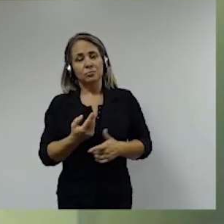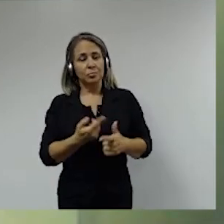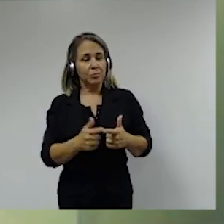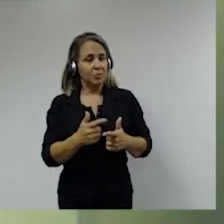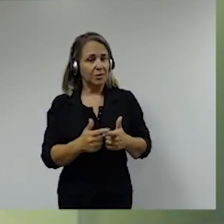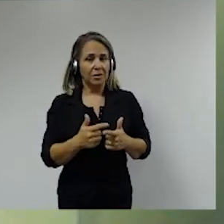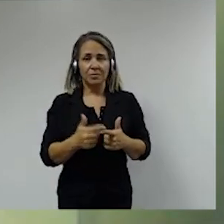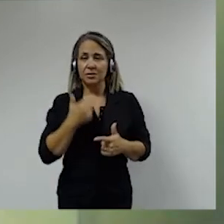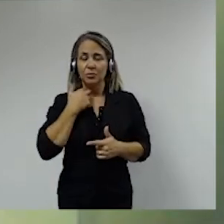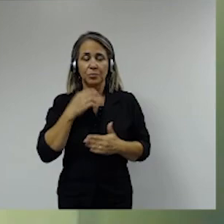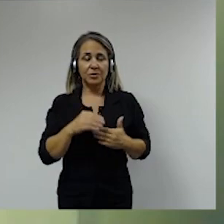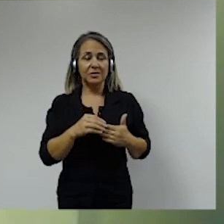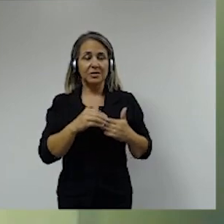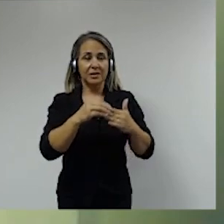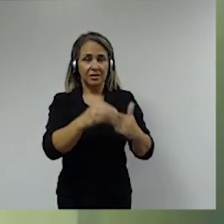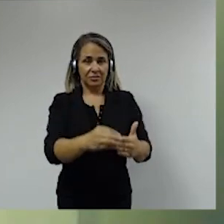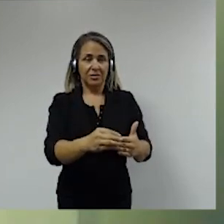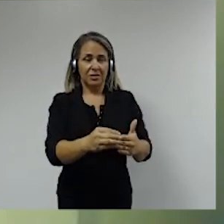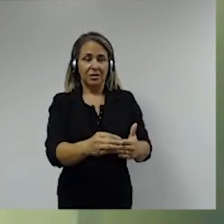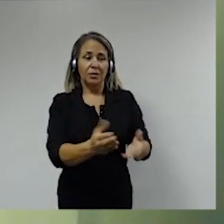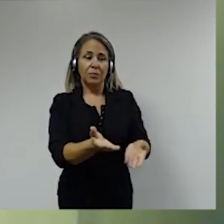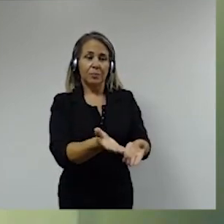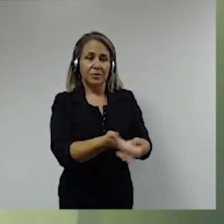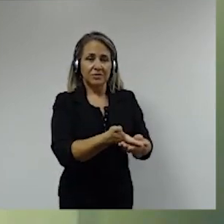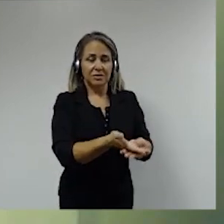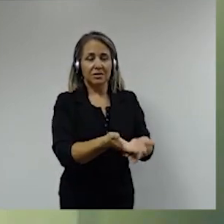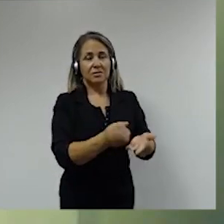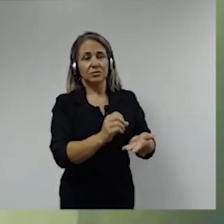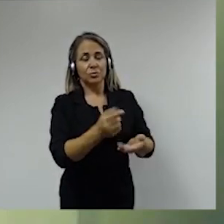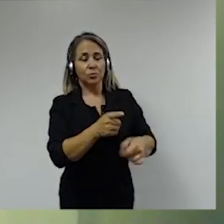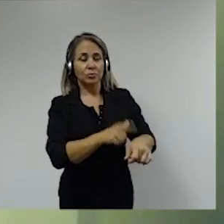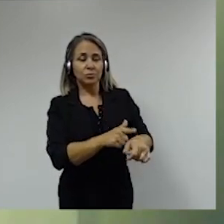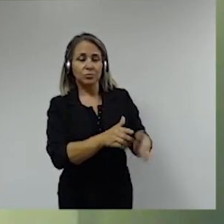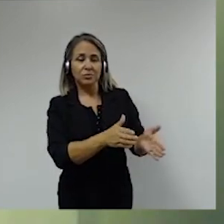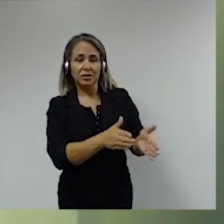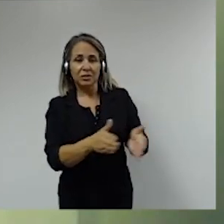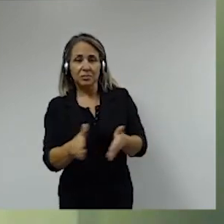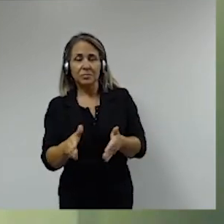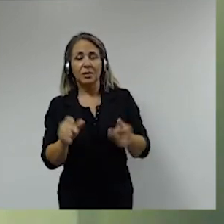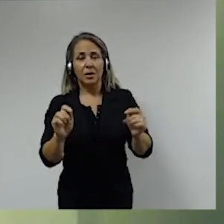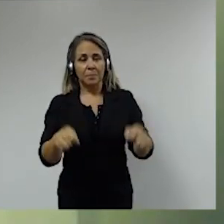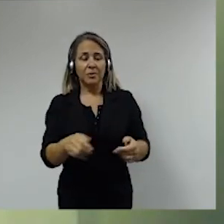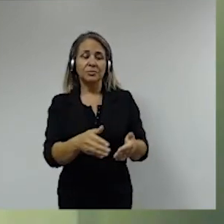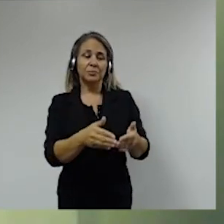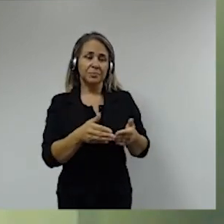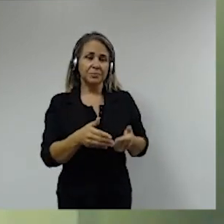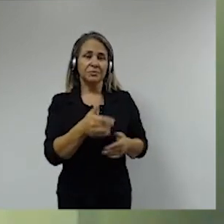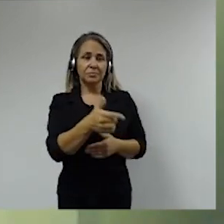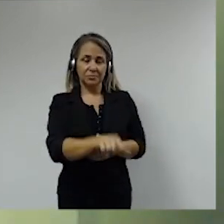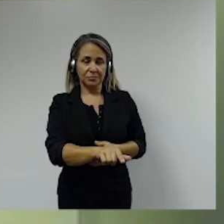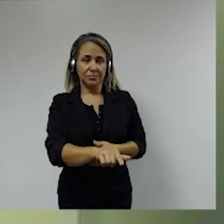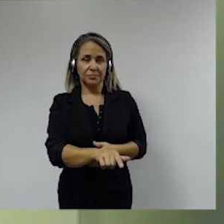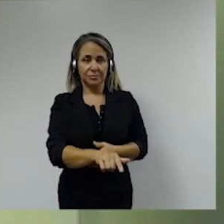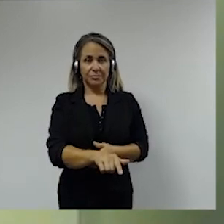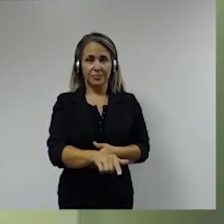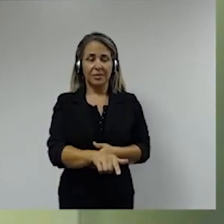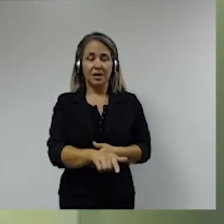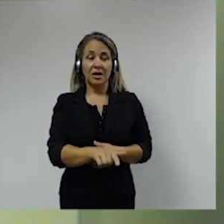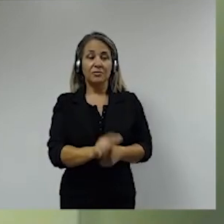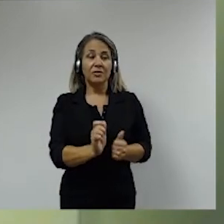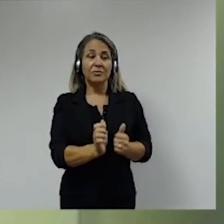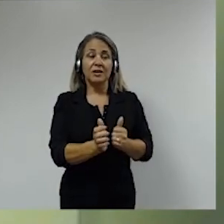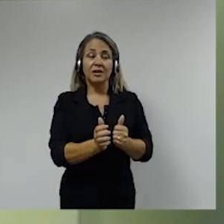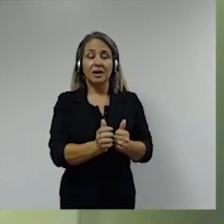possa conduzir aquele ato, ou mesmo um prazo, ele pode requerer e não vai ficar